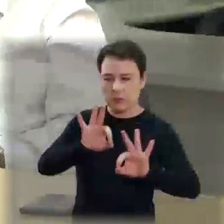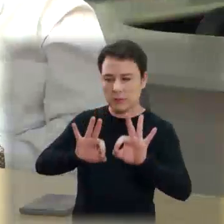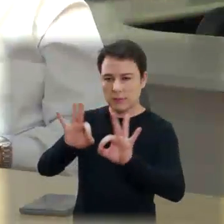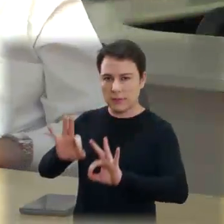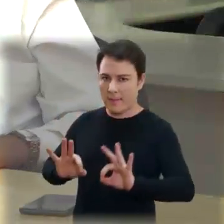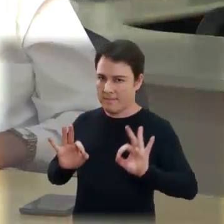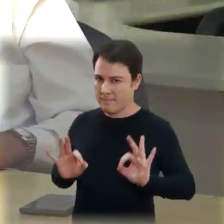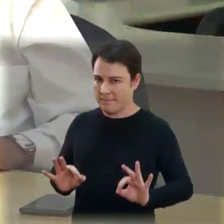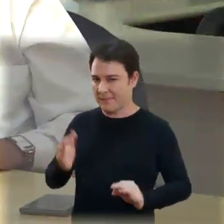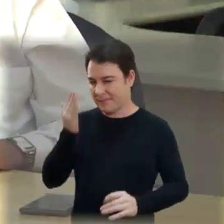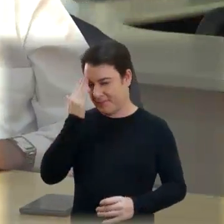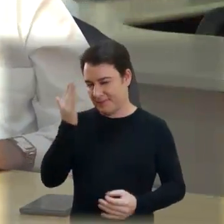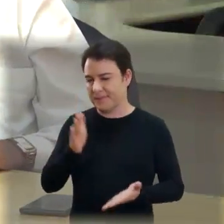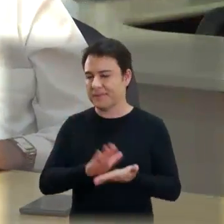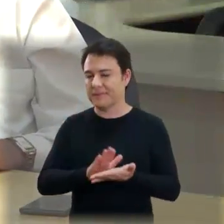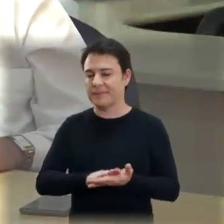parabéns.